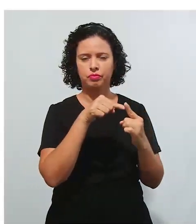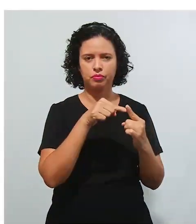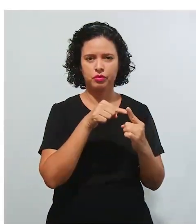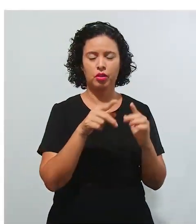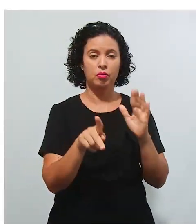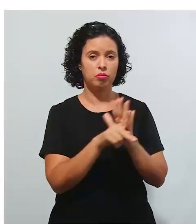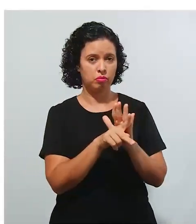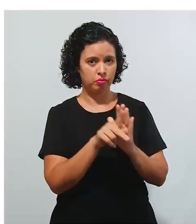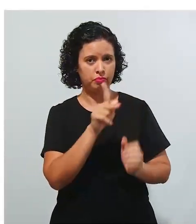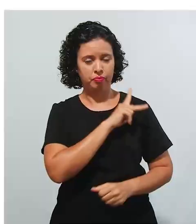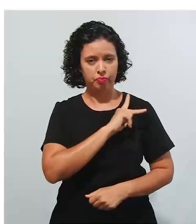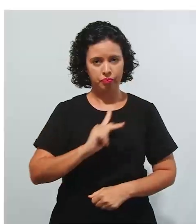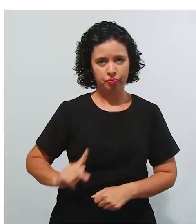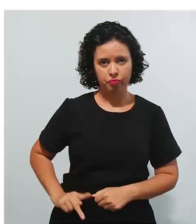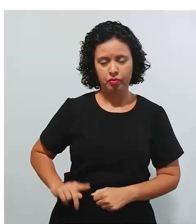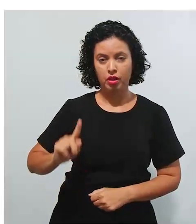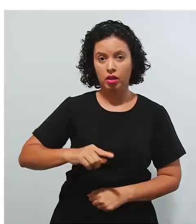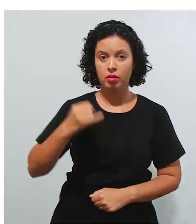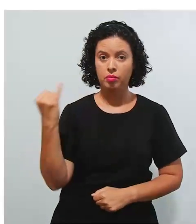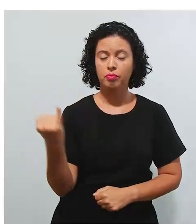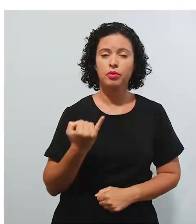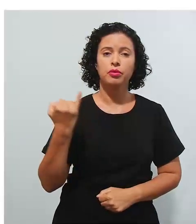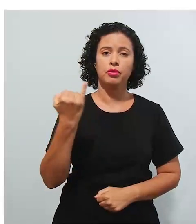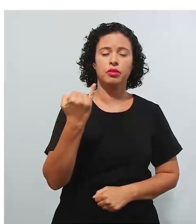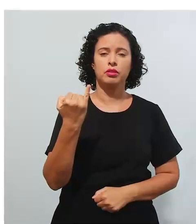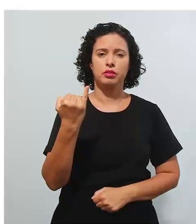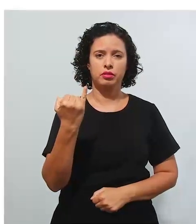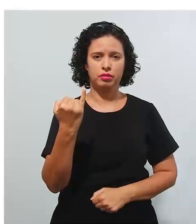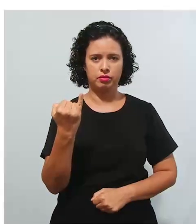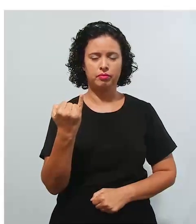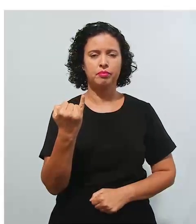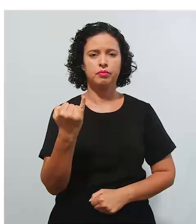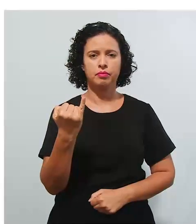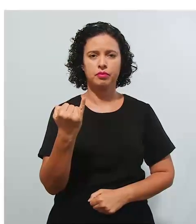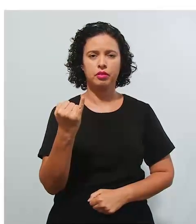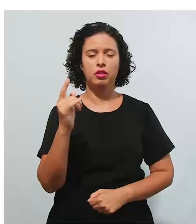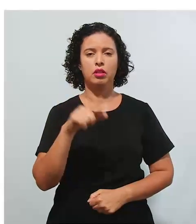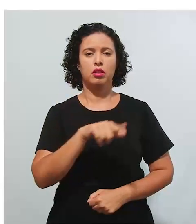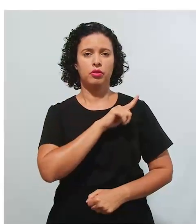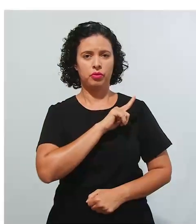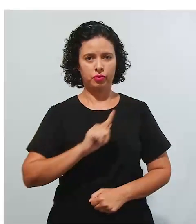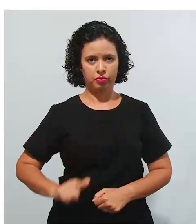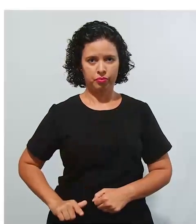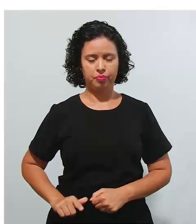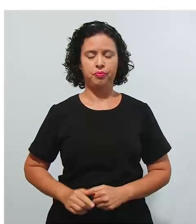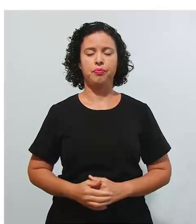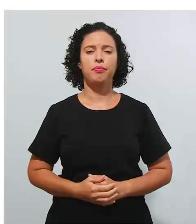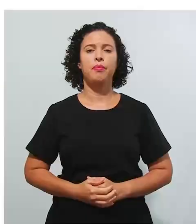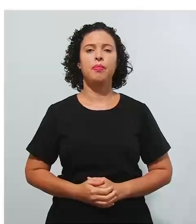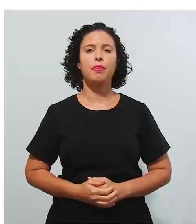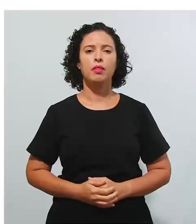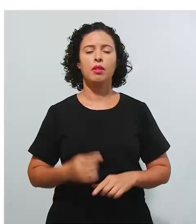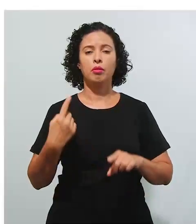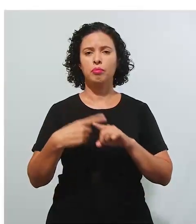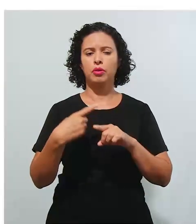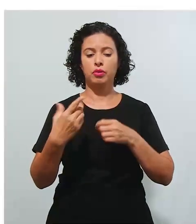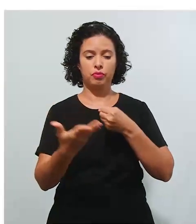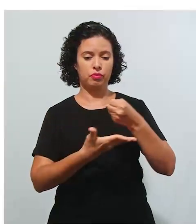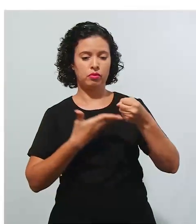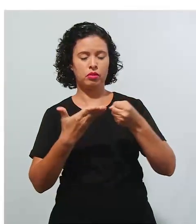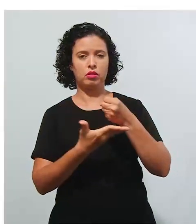ações públicas, é importante para as instituições e governos, pois fundamentam